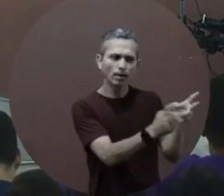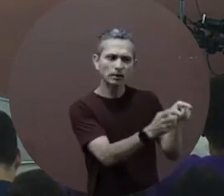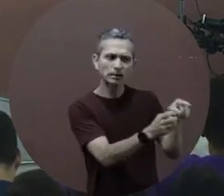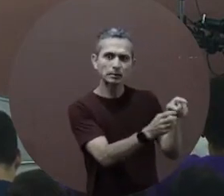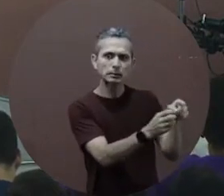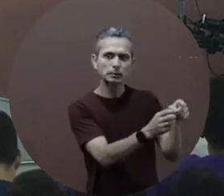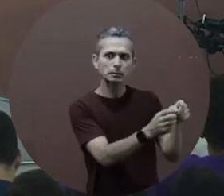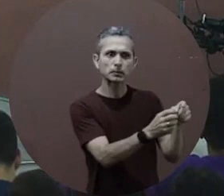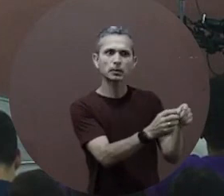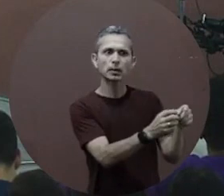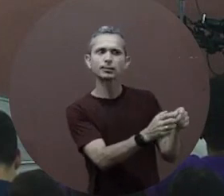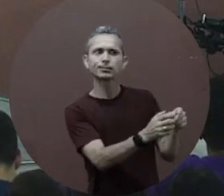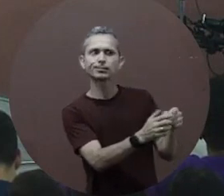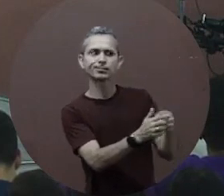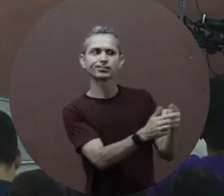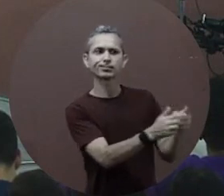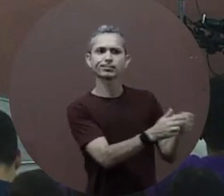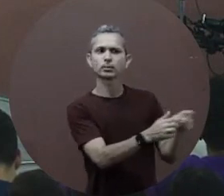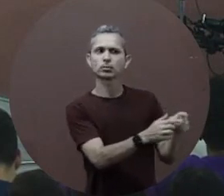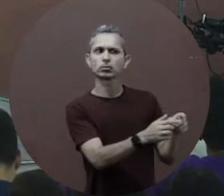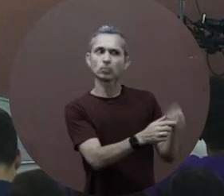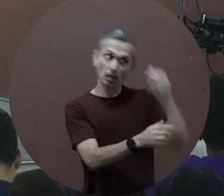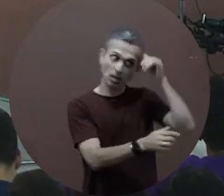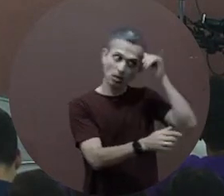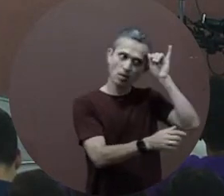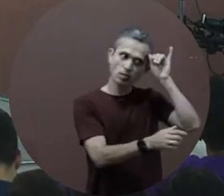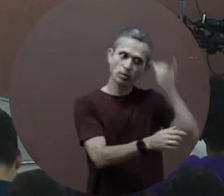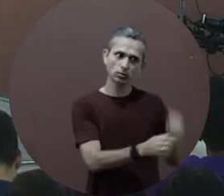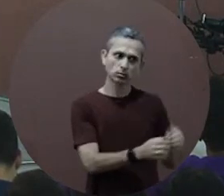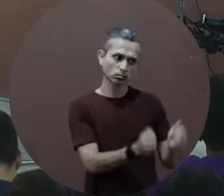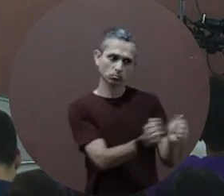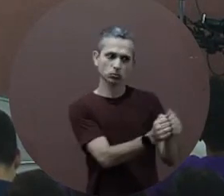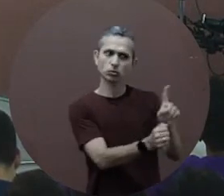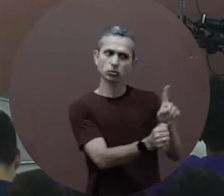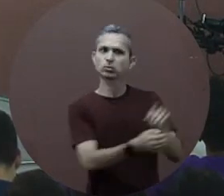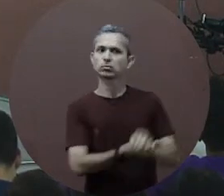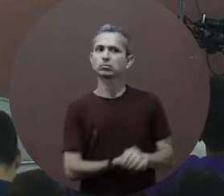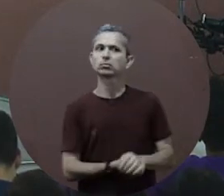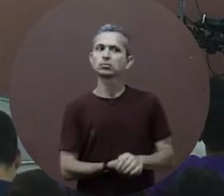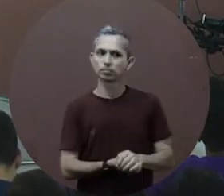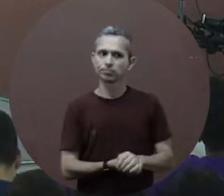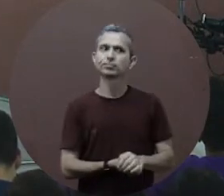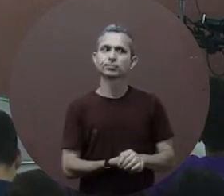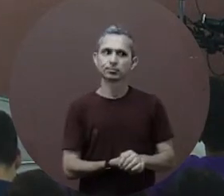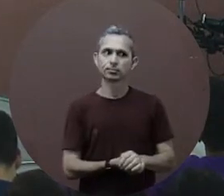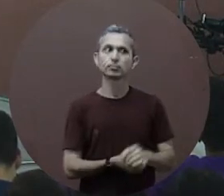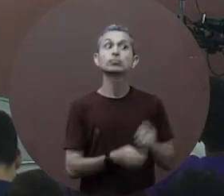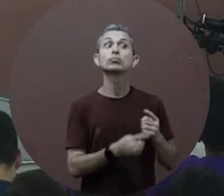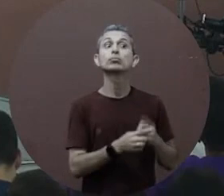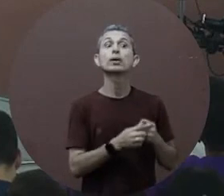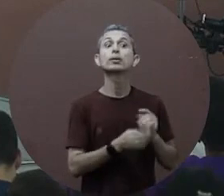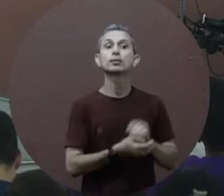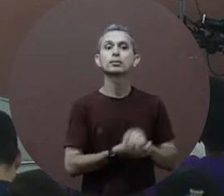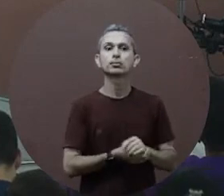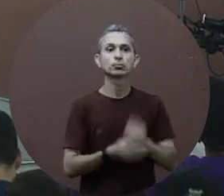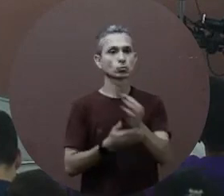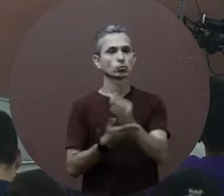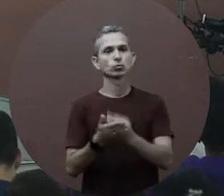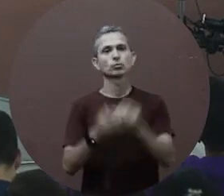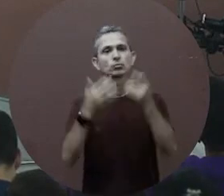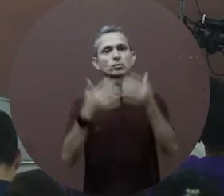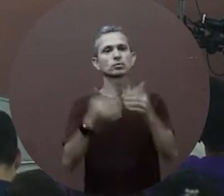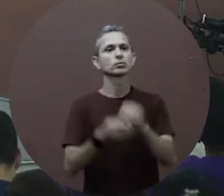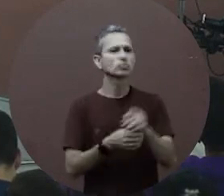de conta que ele é leproso. Não chega perto não. Sabe por quê? O texto está dizendo, você sabe que essa